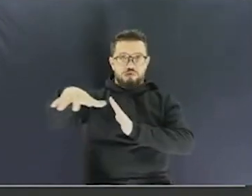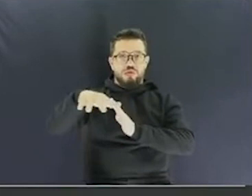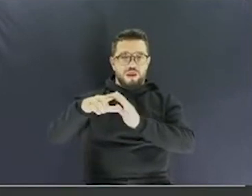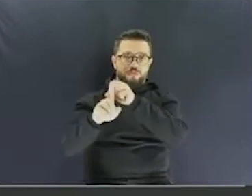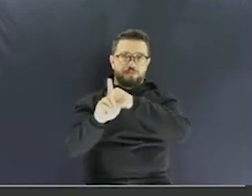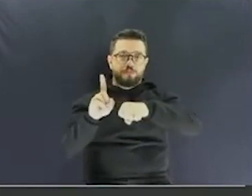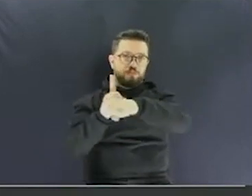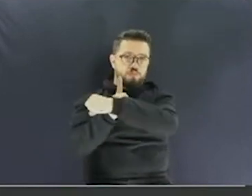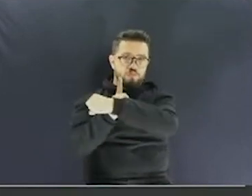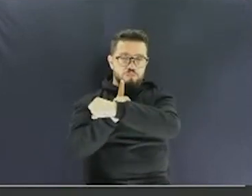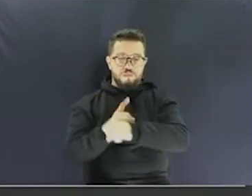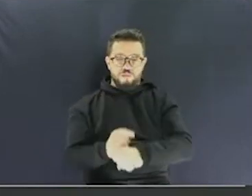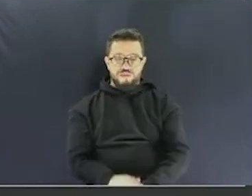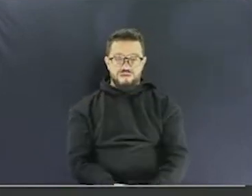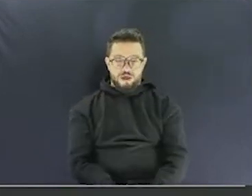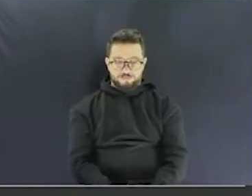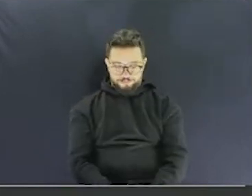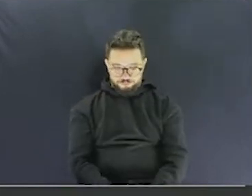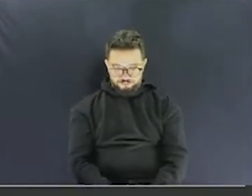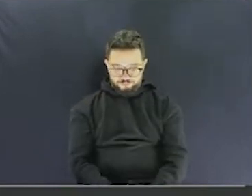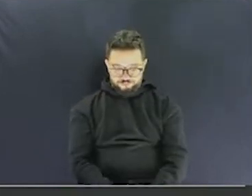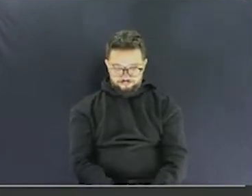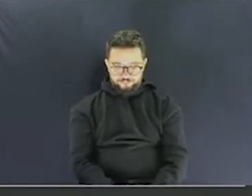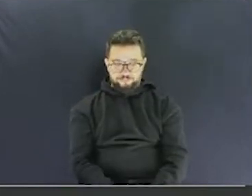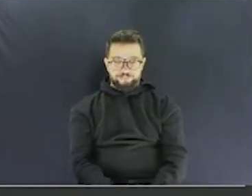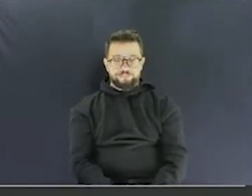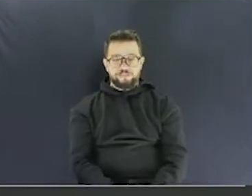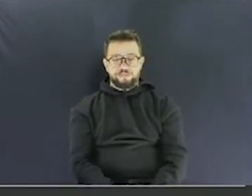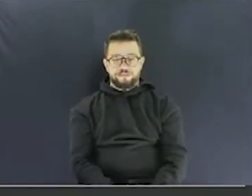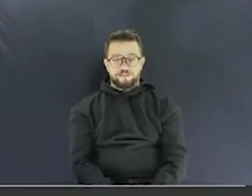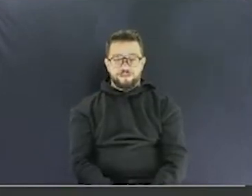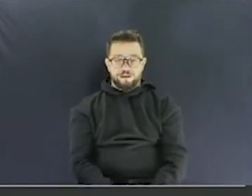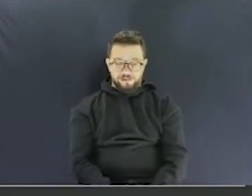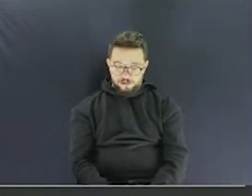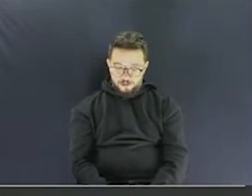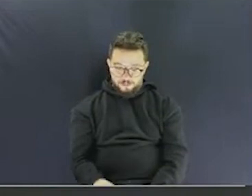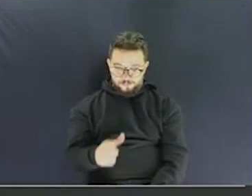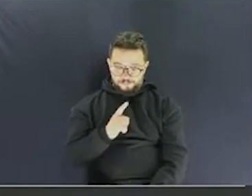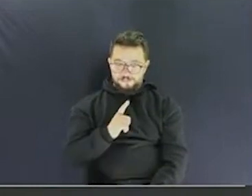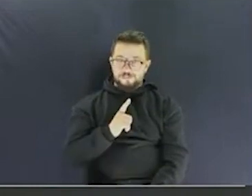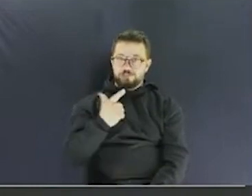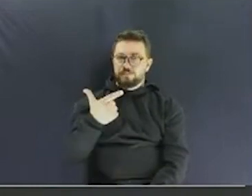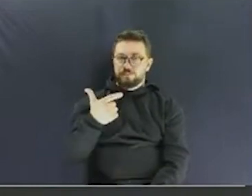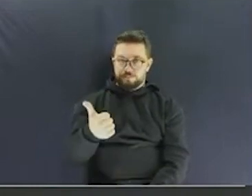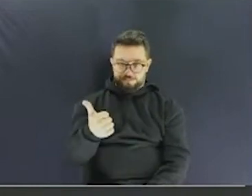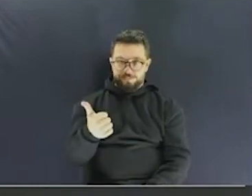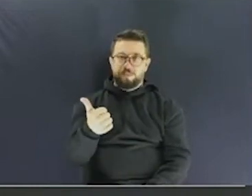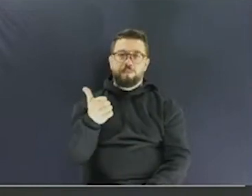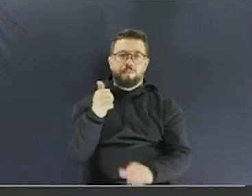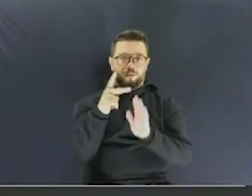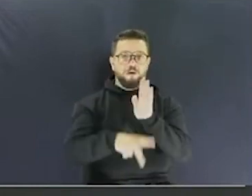e assistência que a gente já atendeu no anterior. São 101 produtos relacionados ao objetivo geral, bem